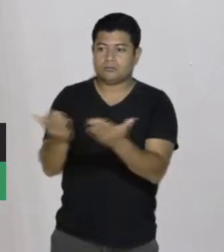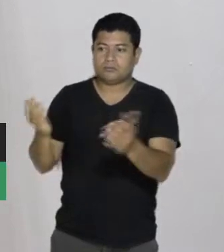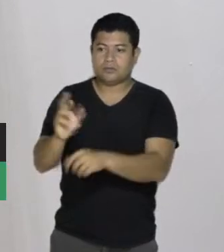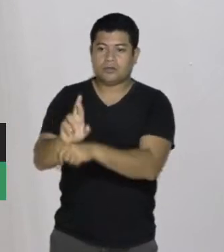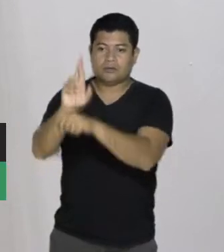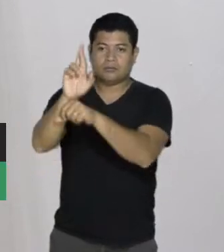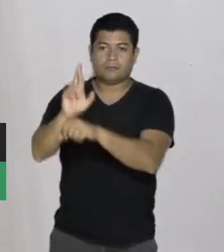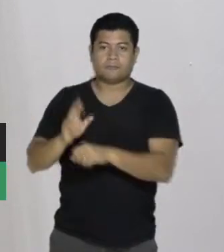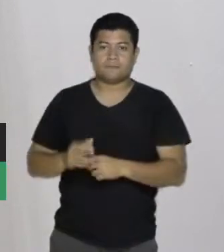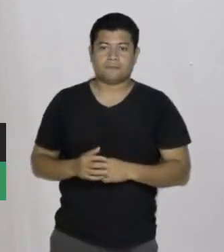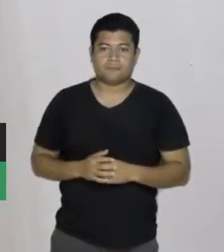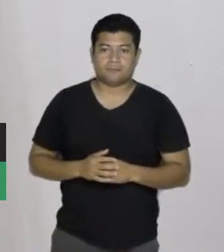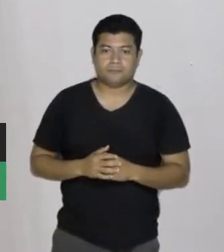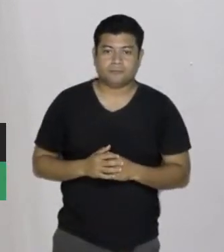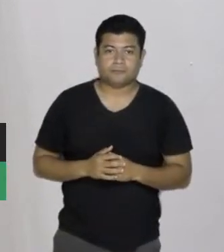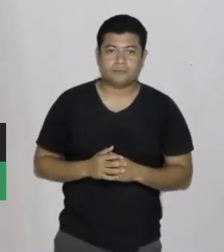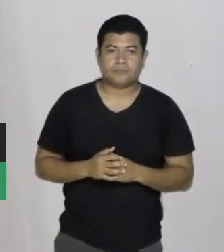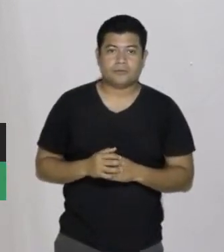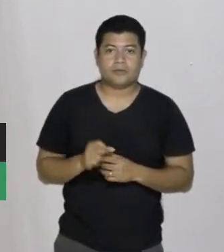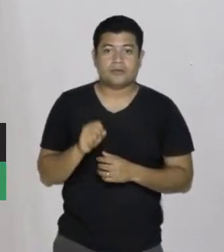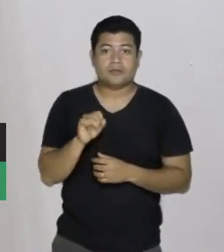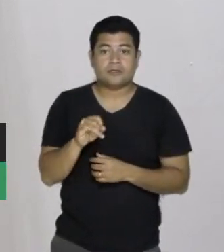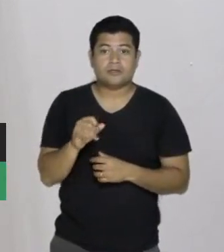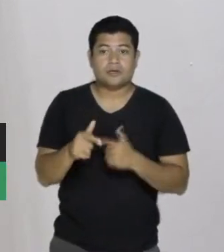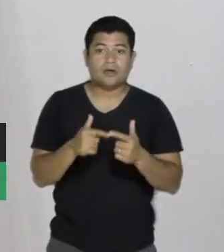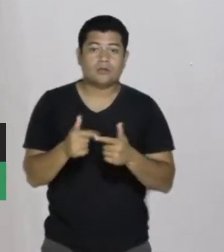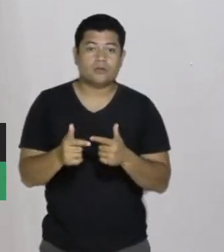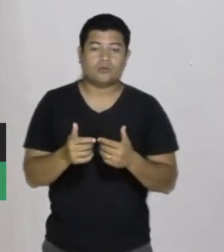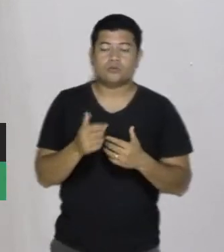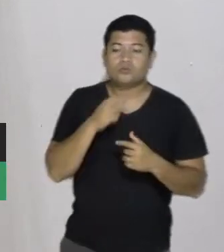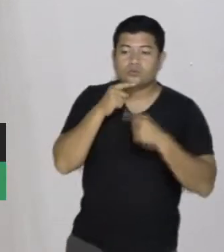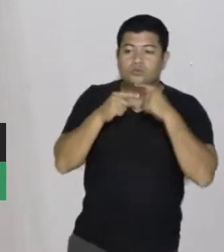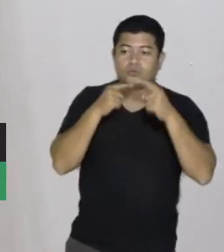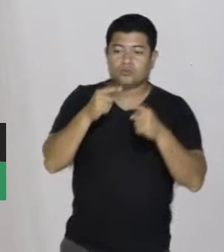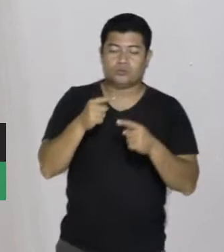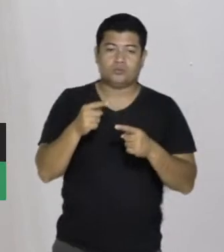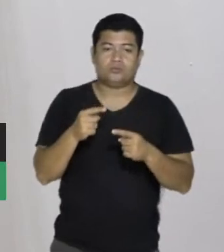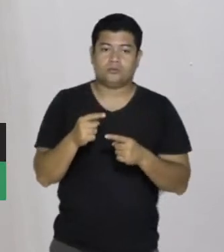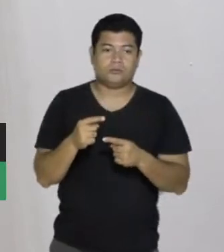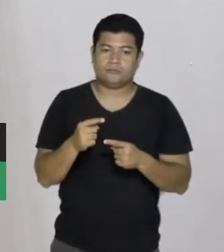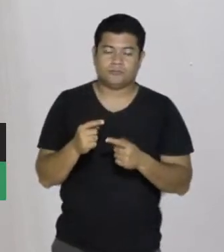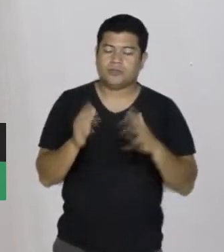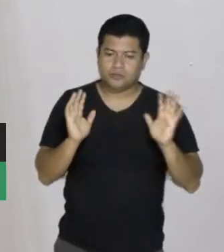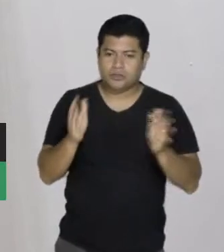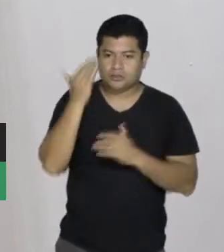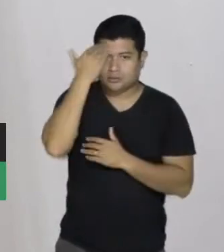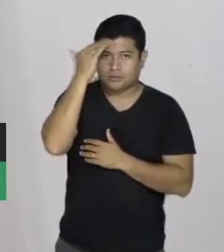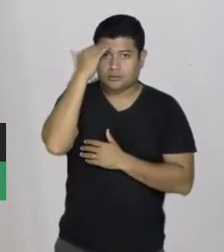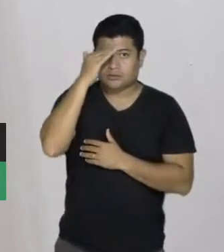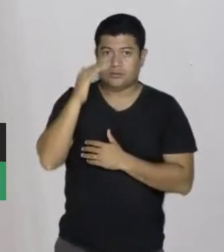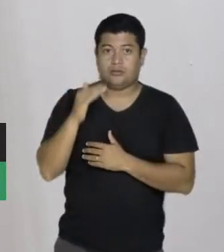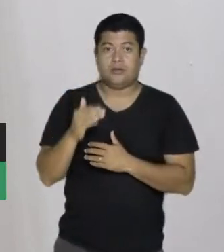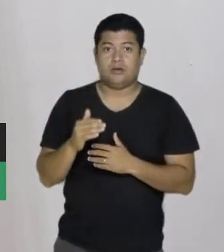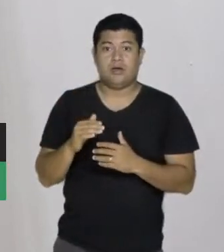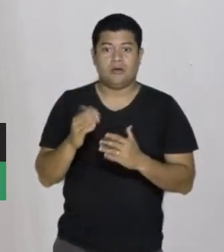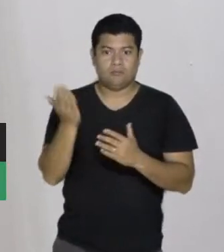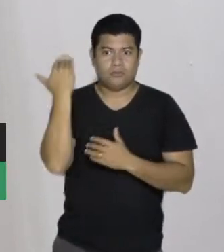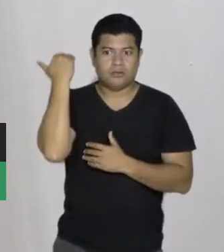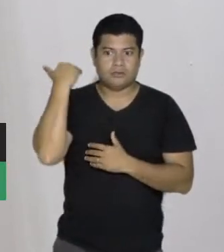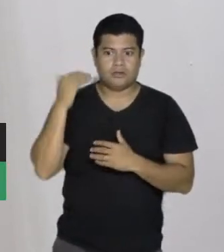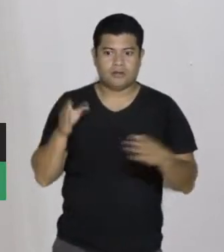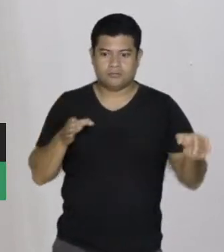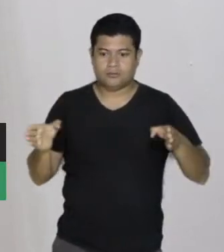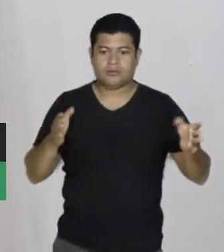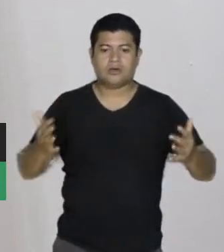quem tinha alguma dúvida deve ter caído em si só no último verão a